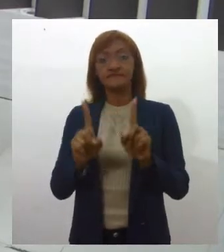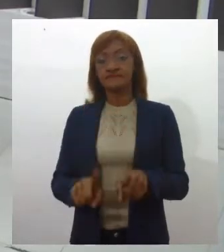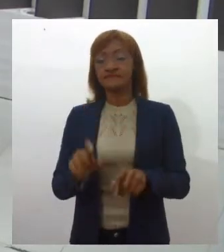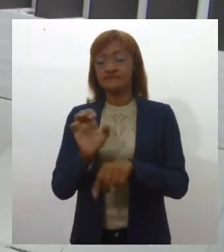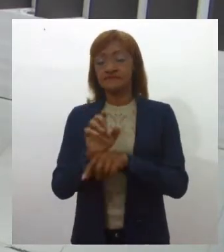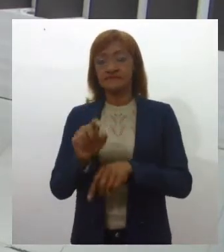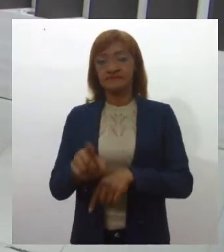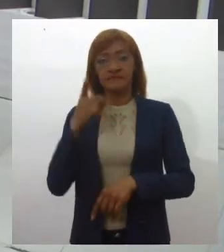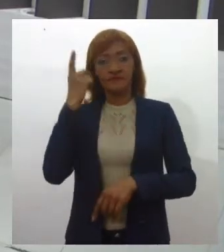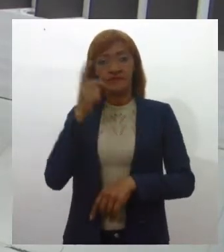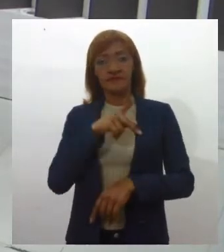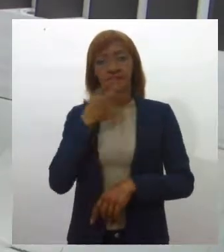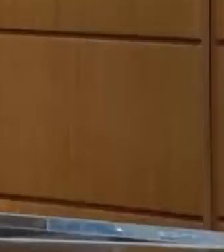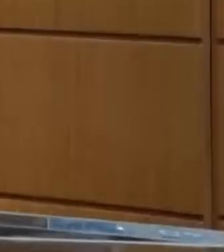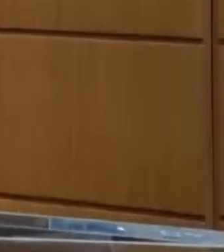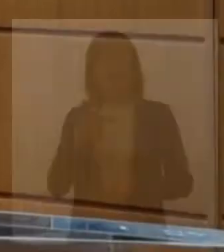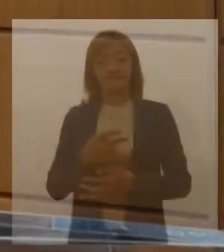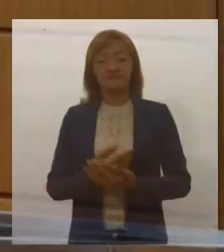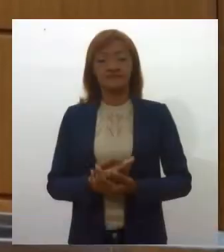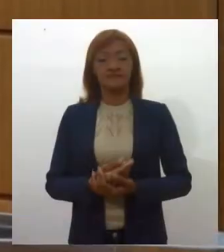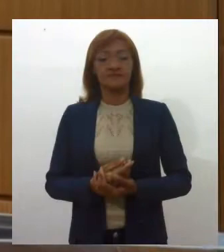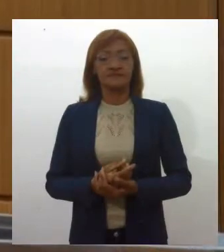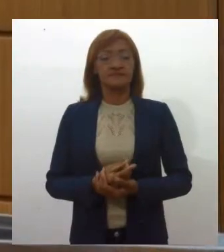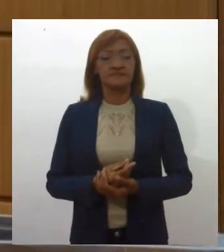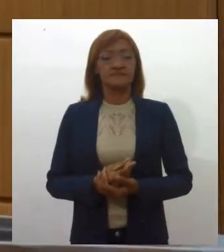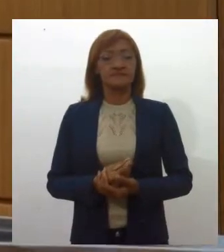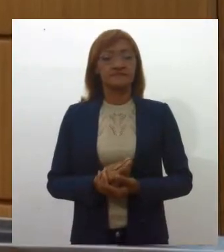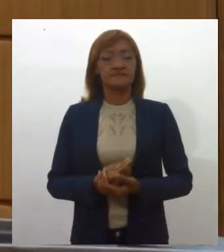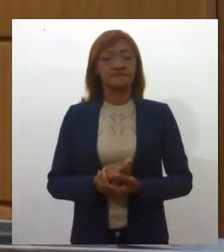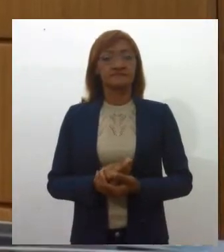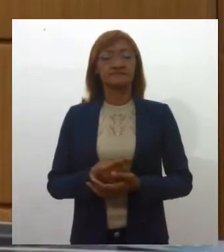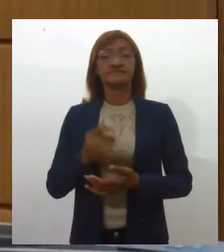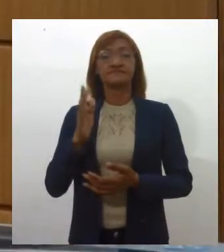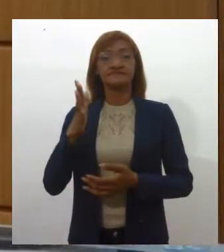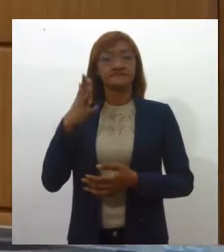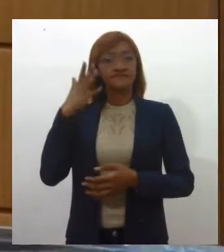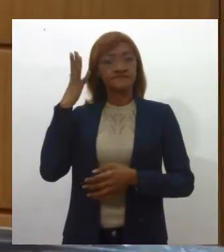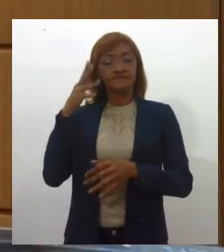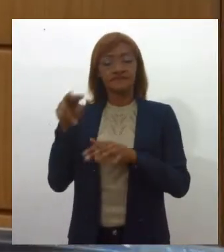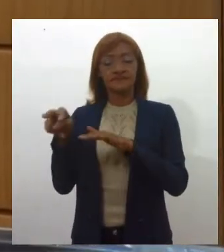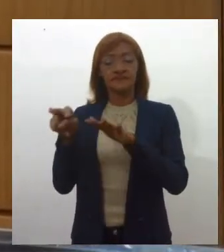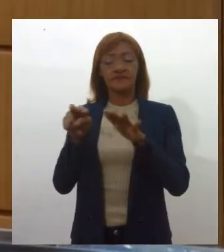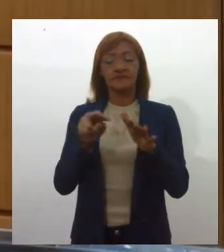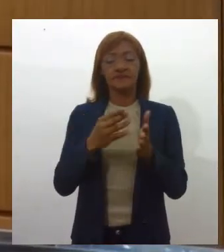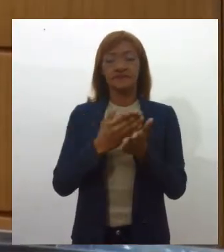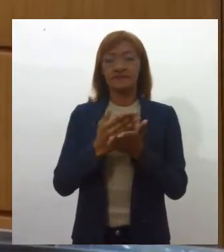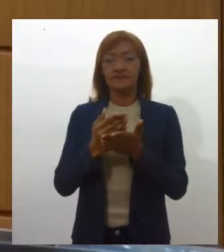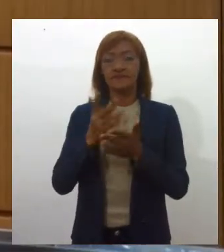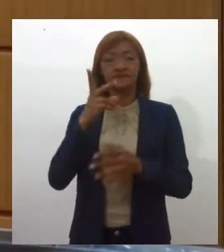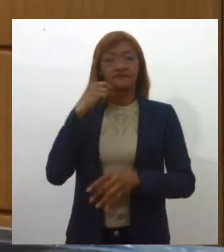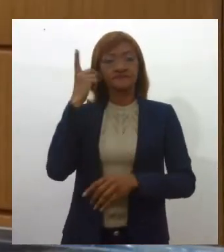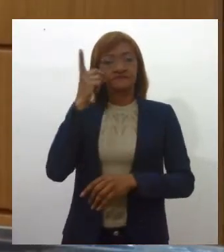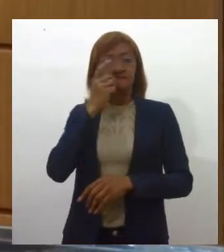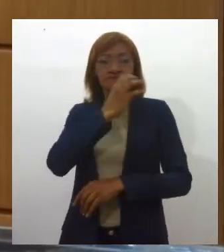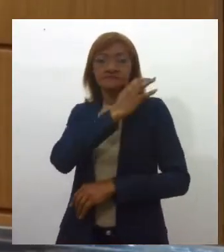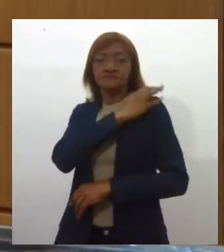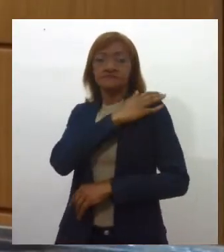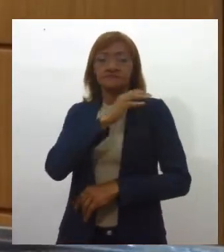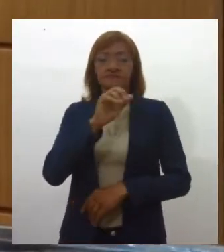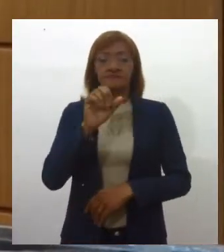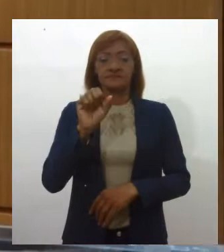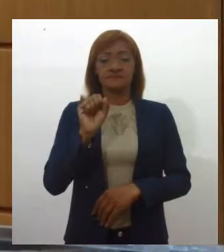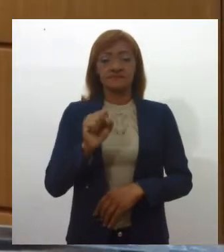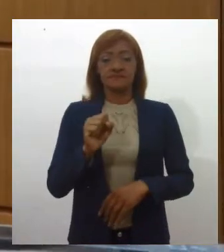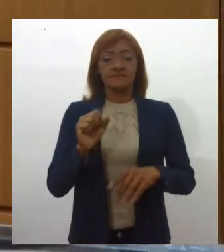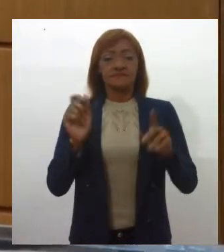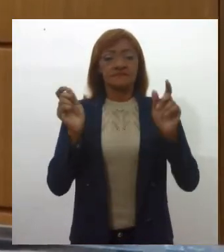dos deputados na tribuna. Os discursos da semana começaram com a fala do deputado Capitão Samuel sobre a